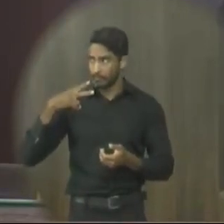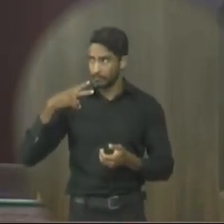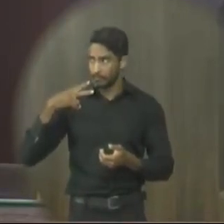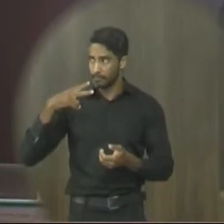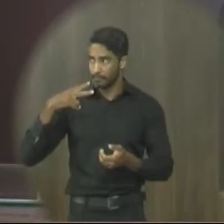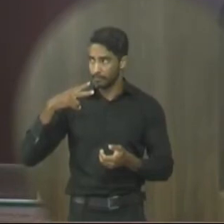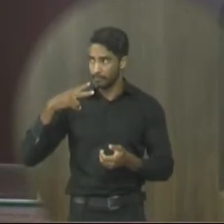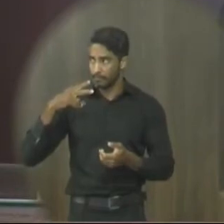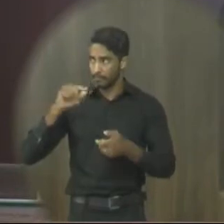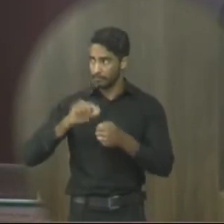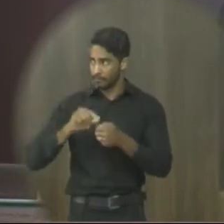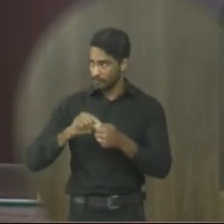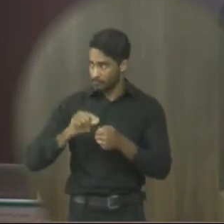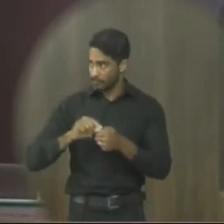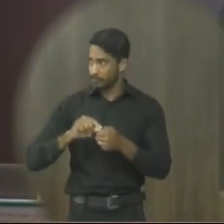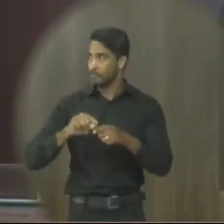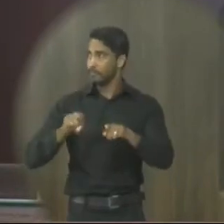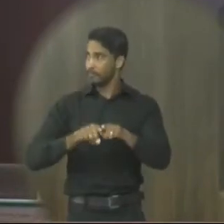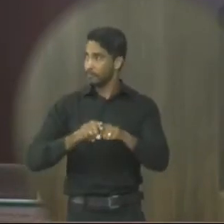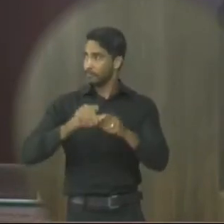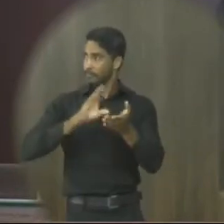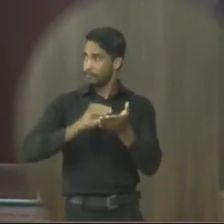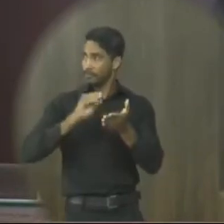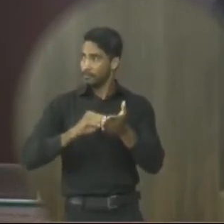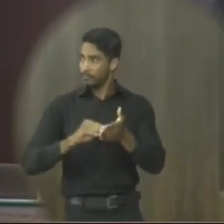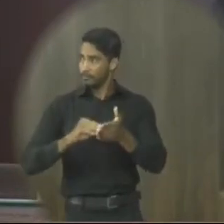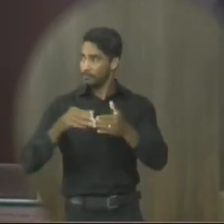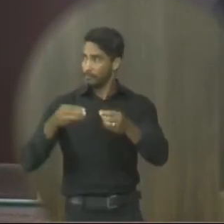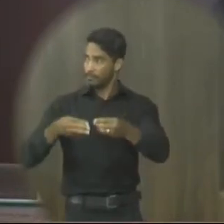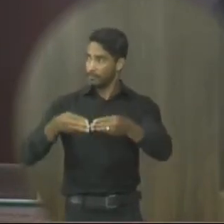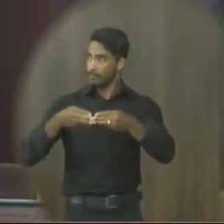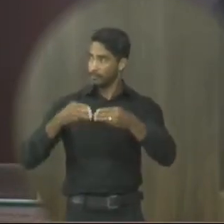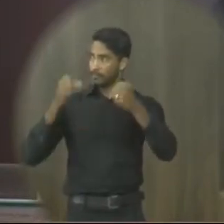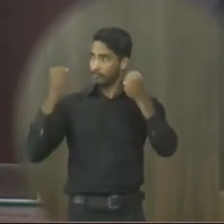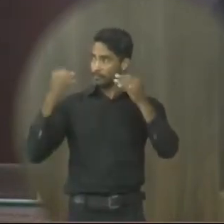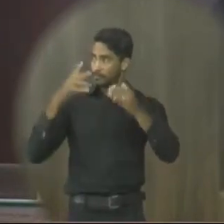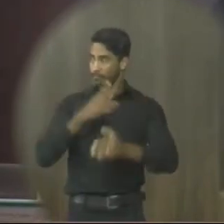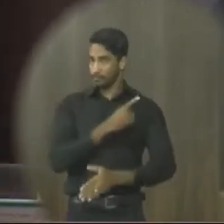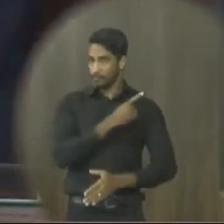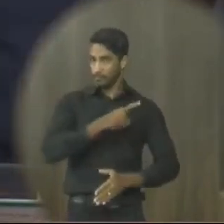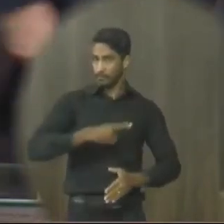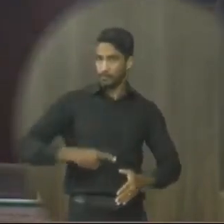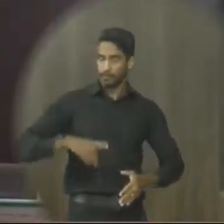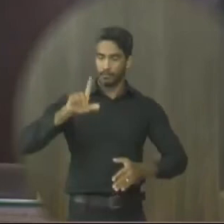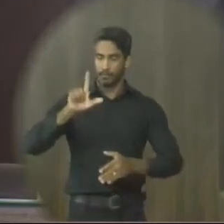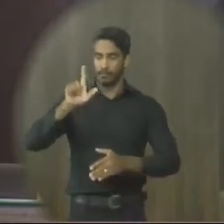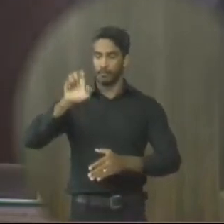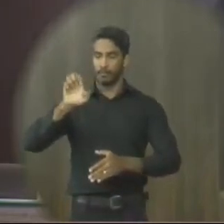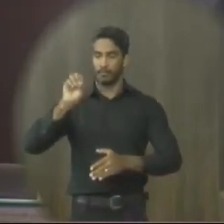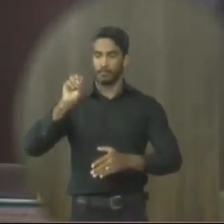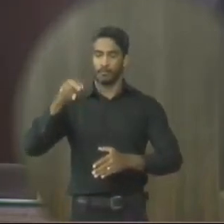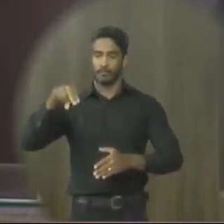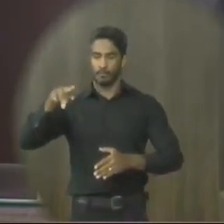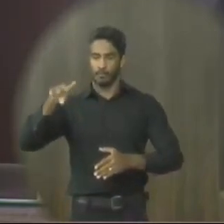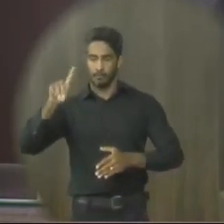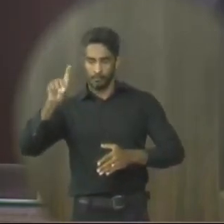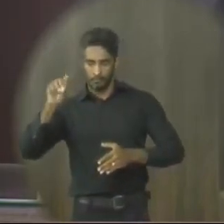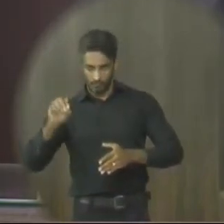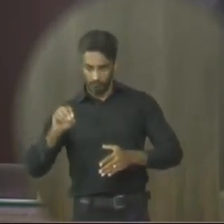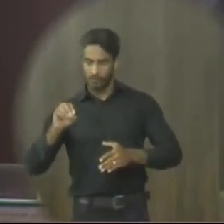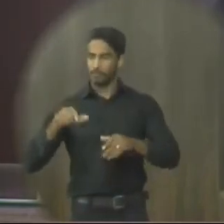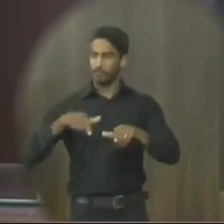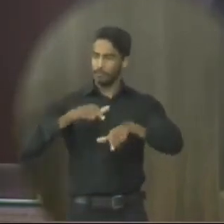que seja feito e consta-se em ata. Moção de aplauso ao deputado federal Leonardo Monteiro pelos relevantes serviços prestados